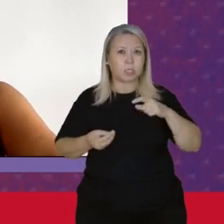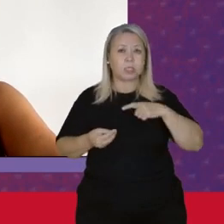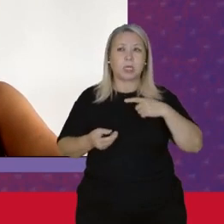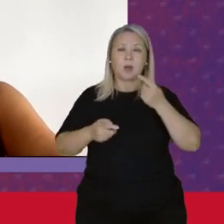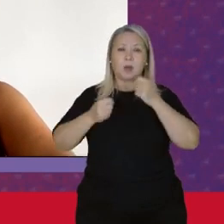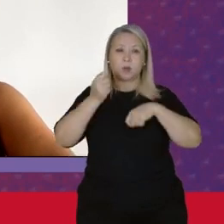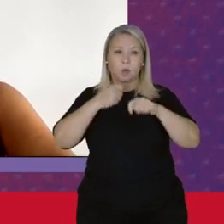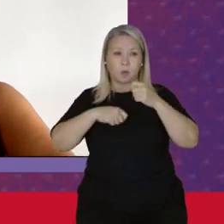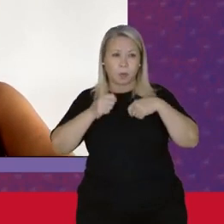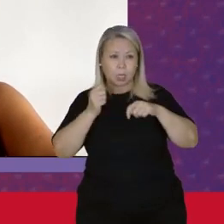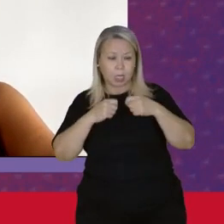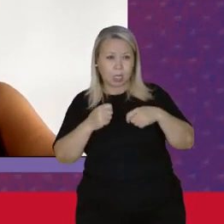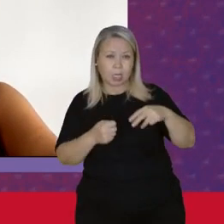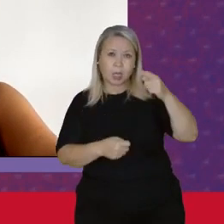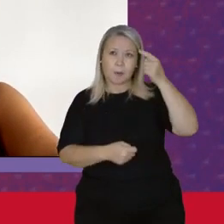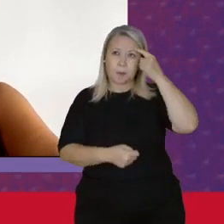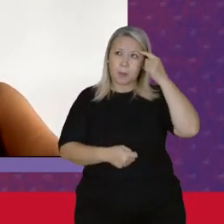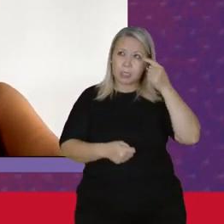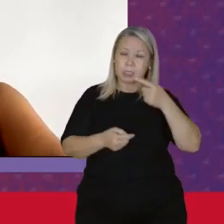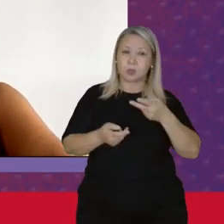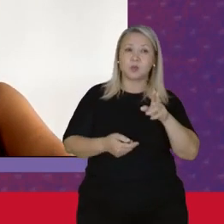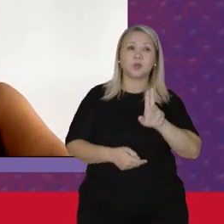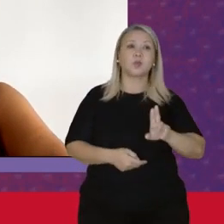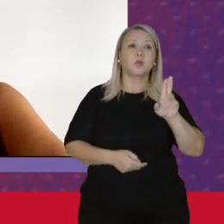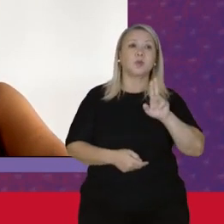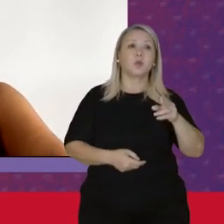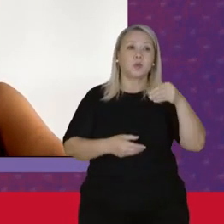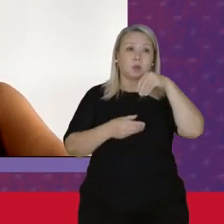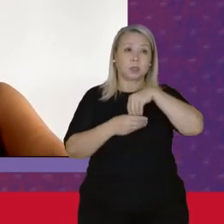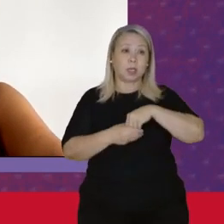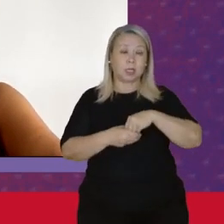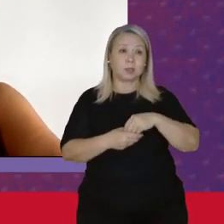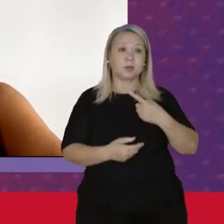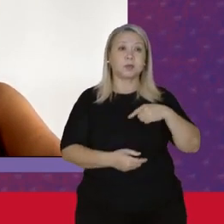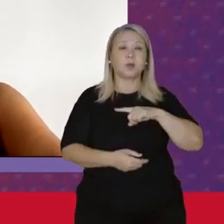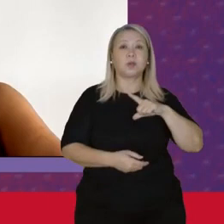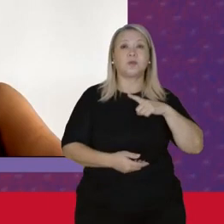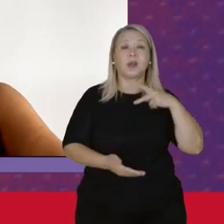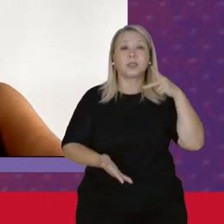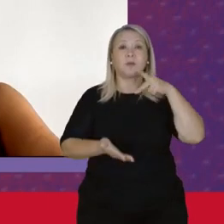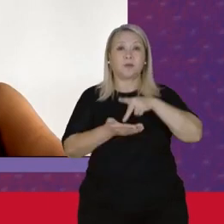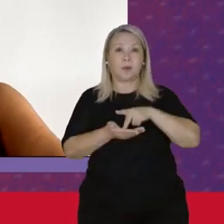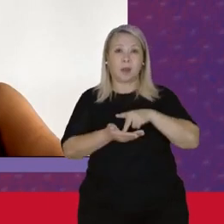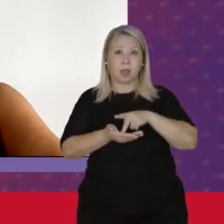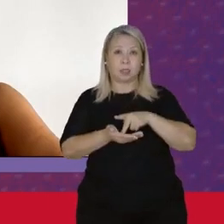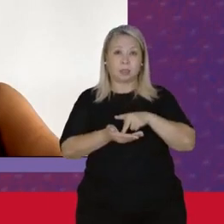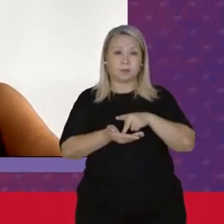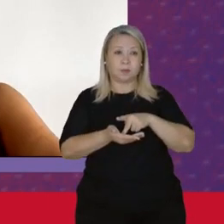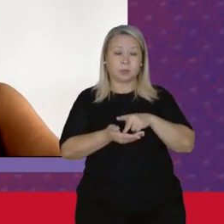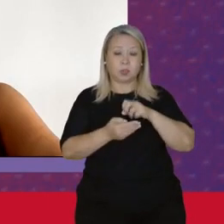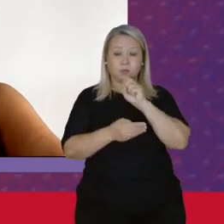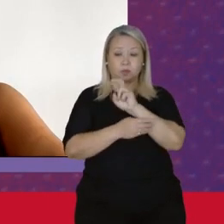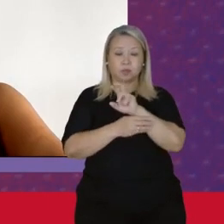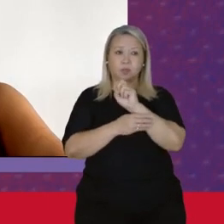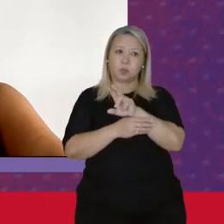comércio, tendo em conta o consumo interno, se nós tivermos, de fato, a adoção dos